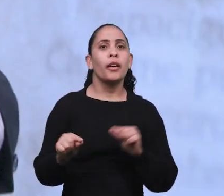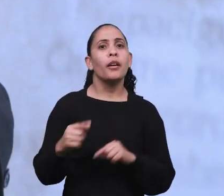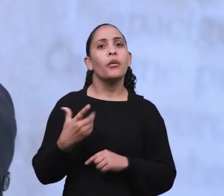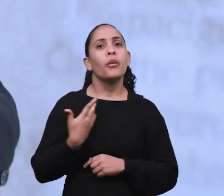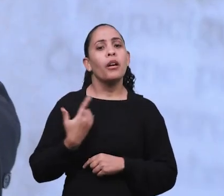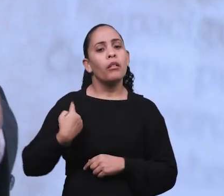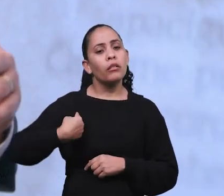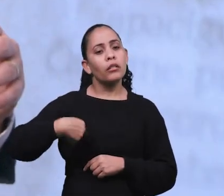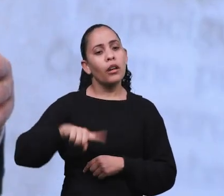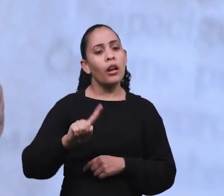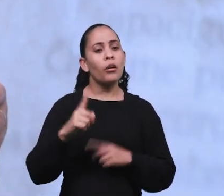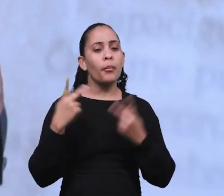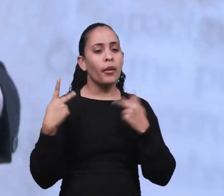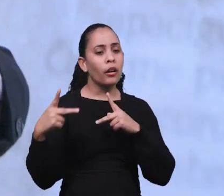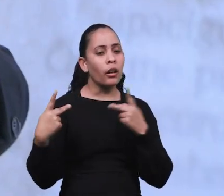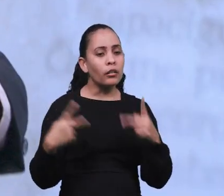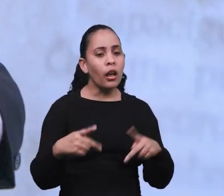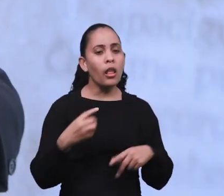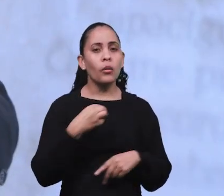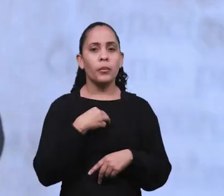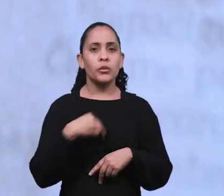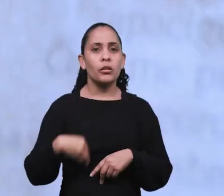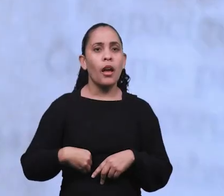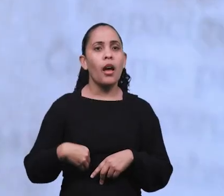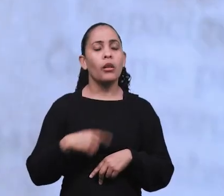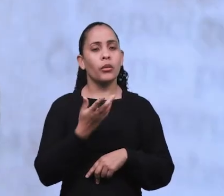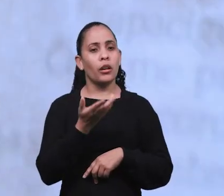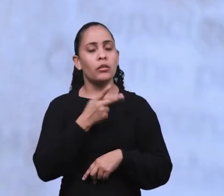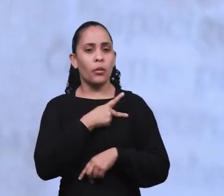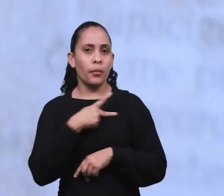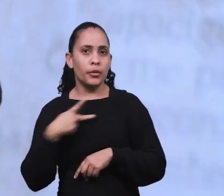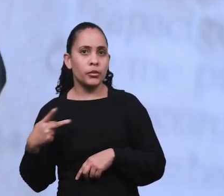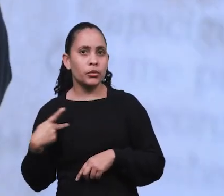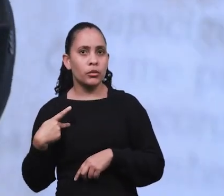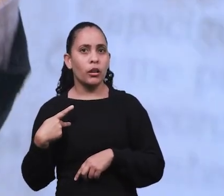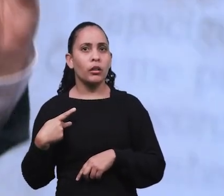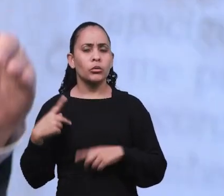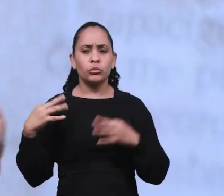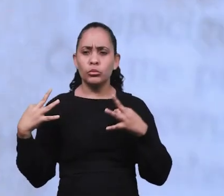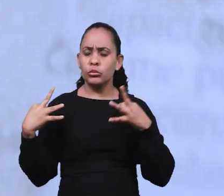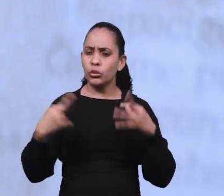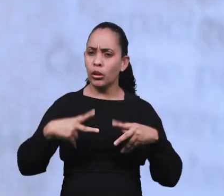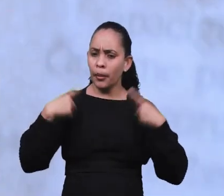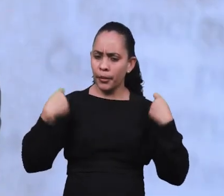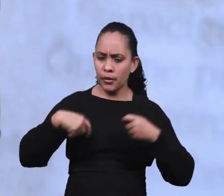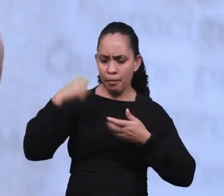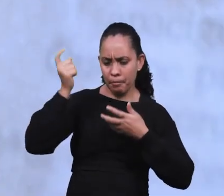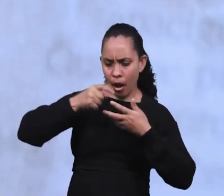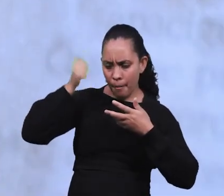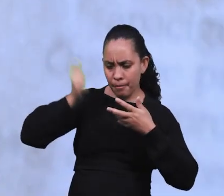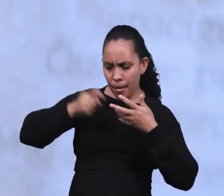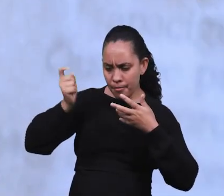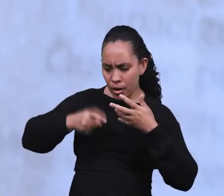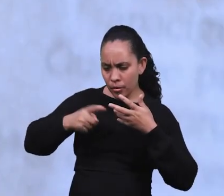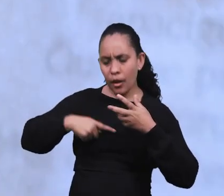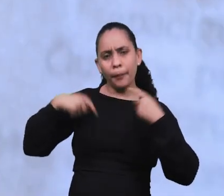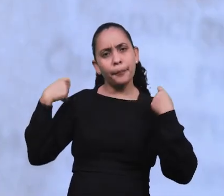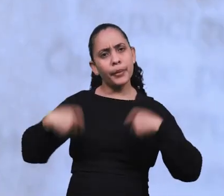um missionário, eu quero ser um pastor, né? Verifique todas as necessidades que você vai